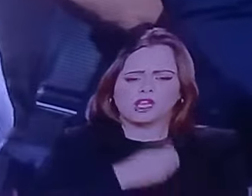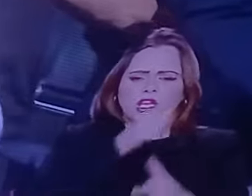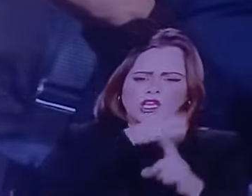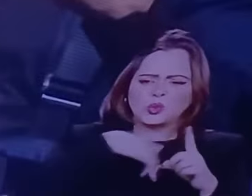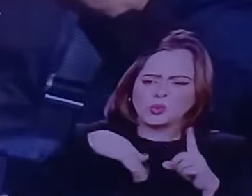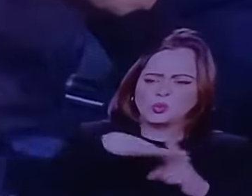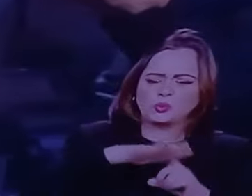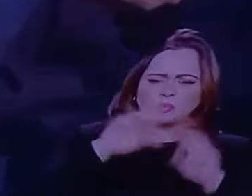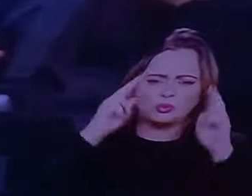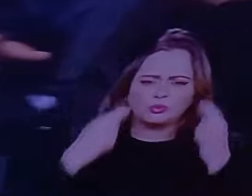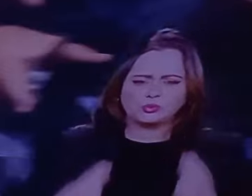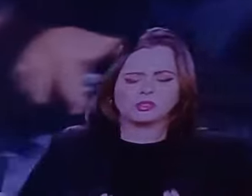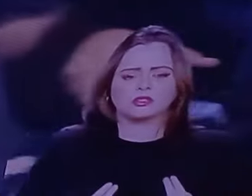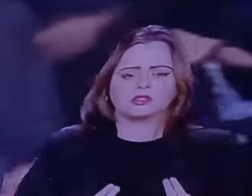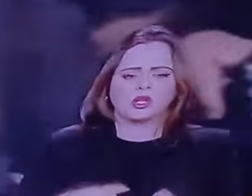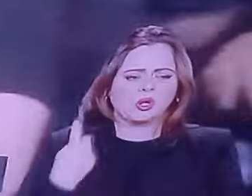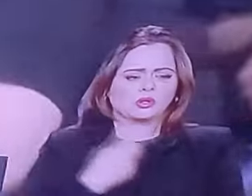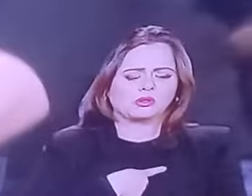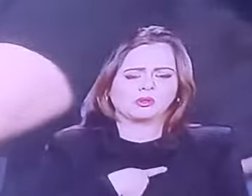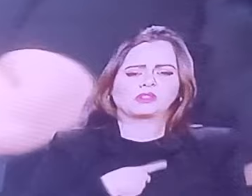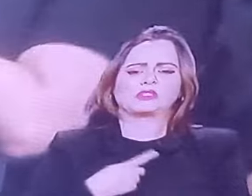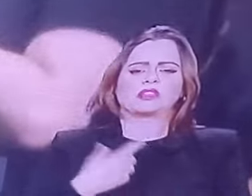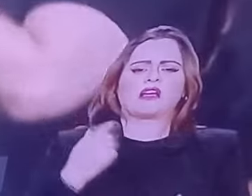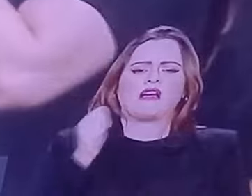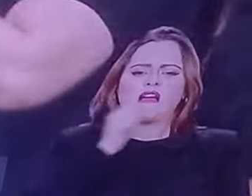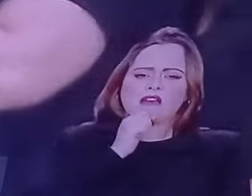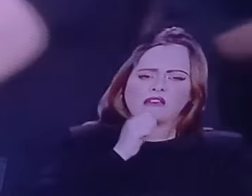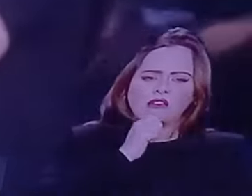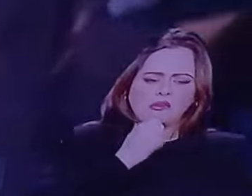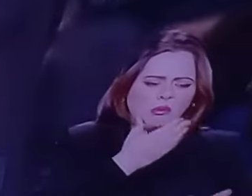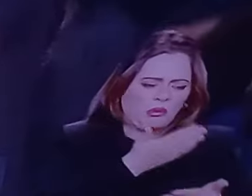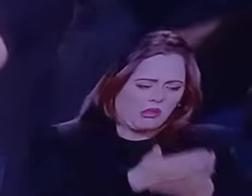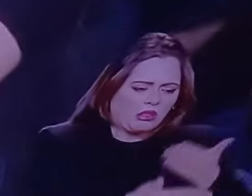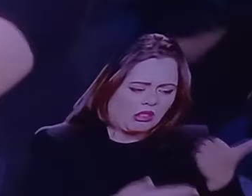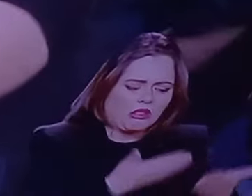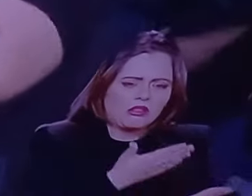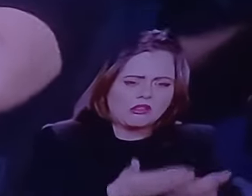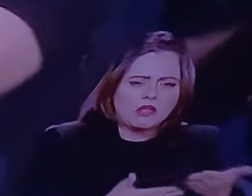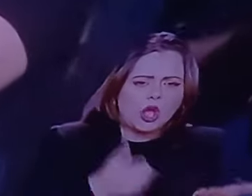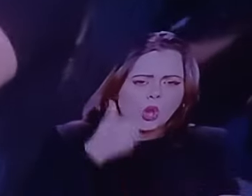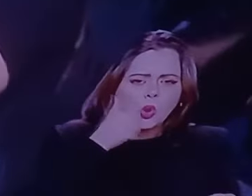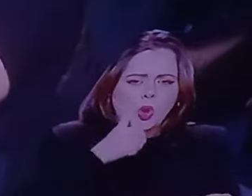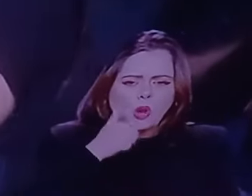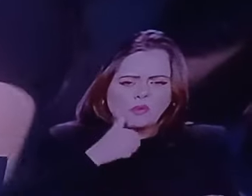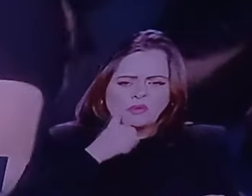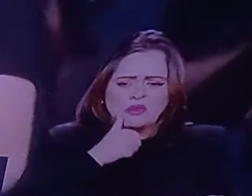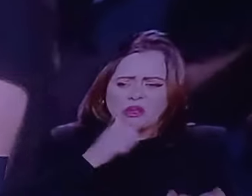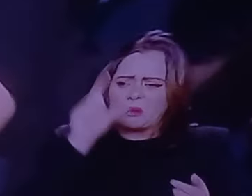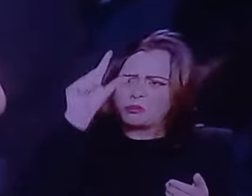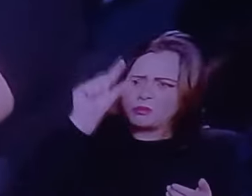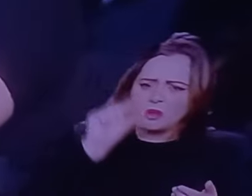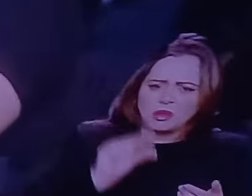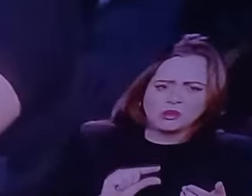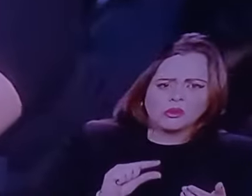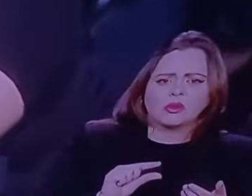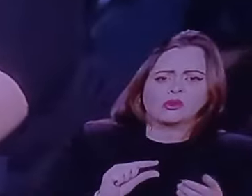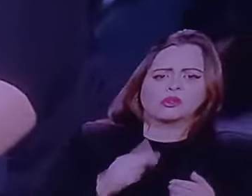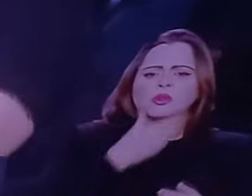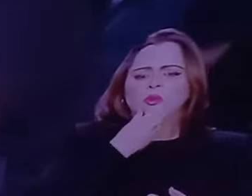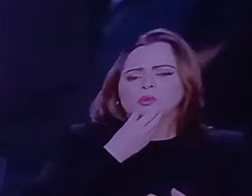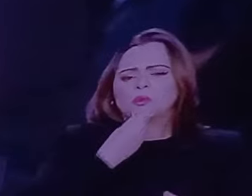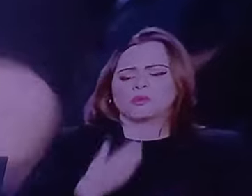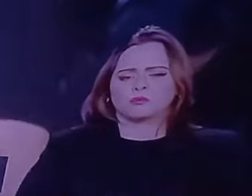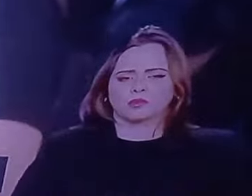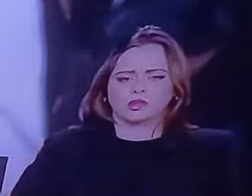a gente ainda seja, sabe, tratado como se a mulher fosse um ser inferior. Então